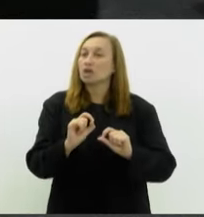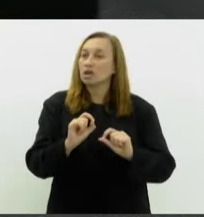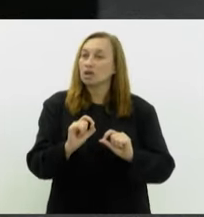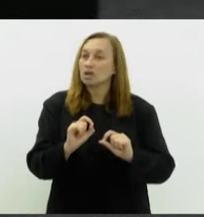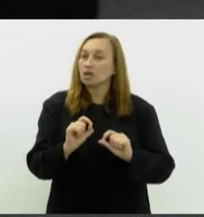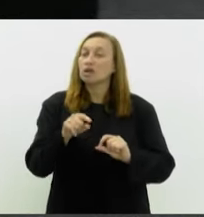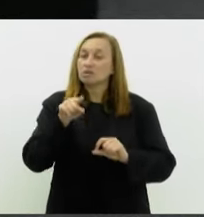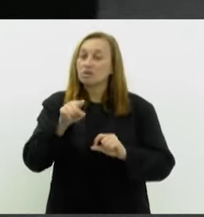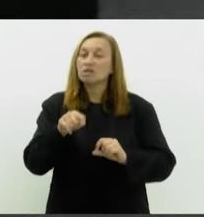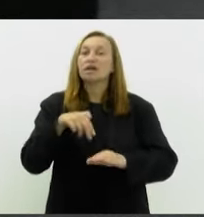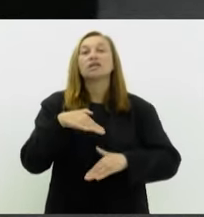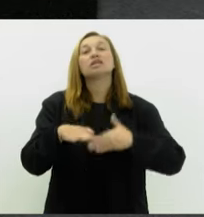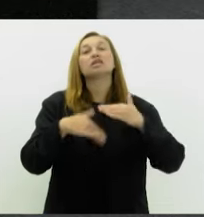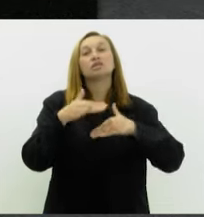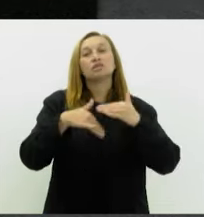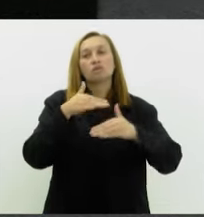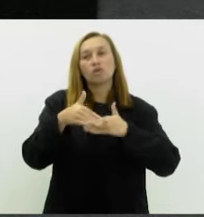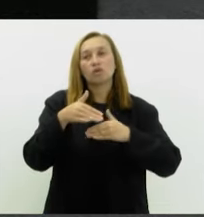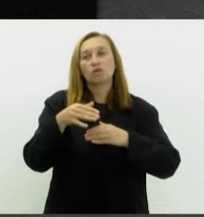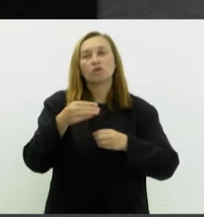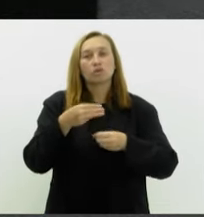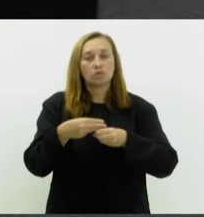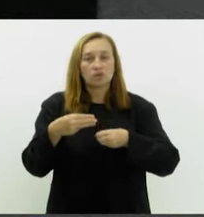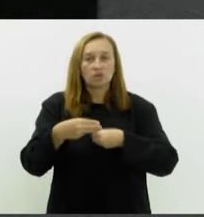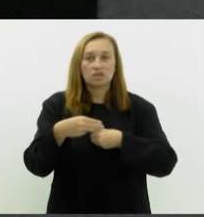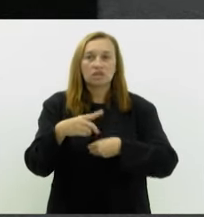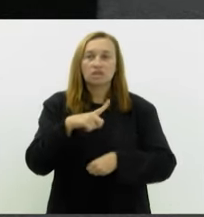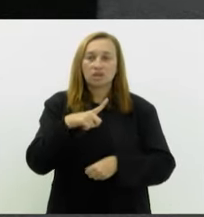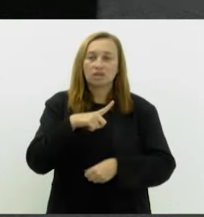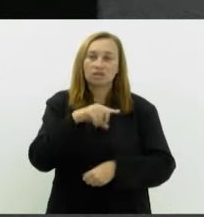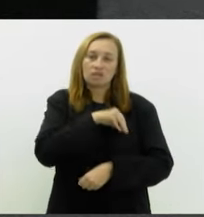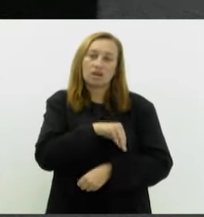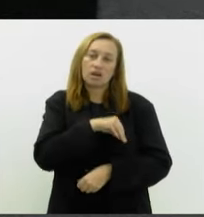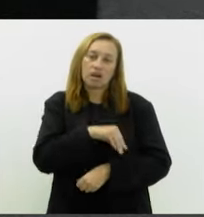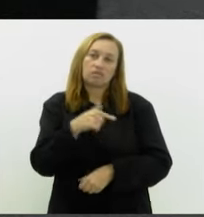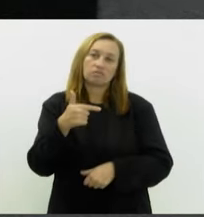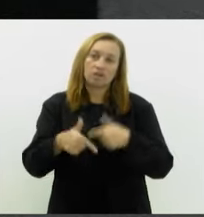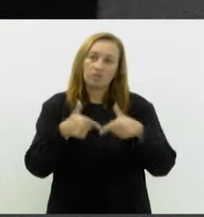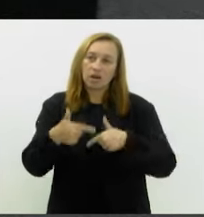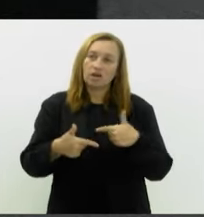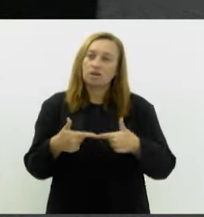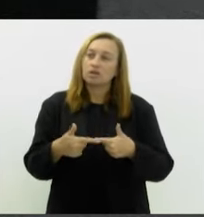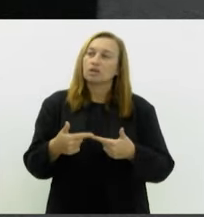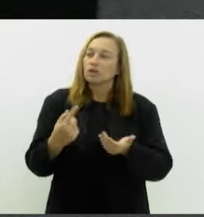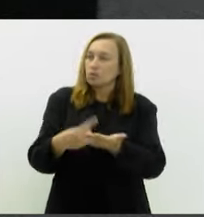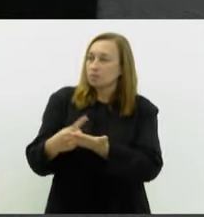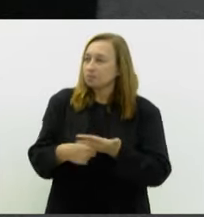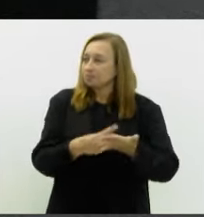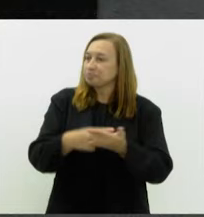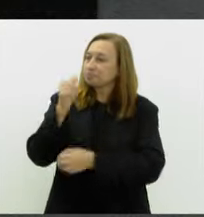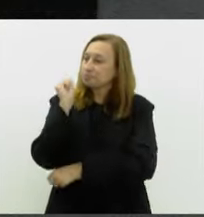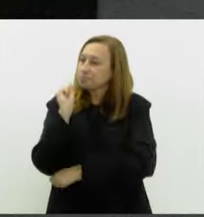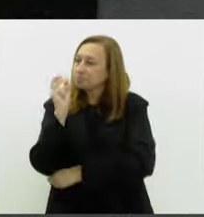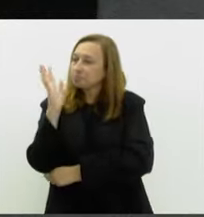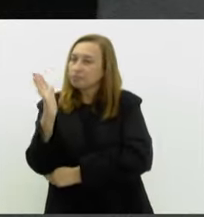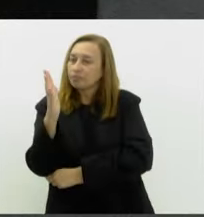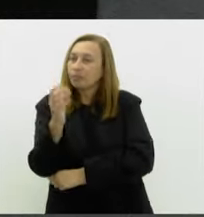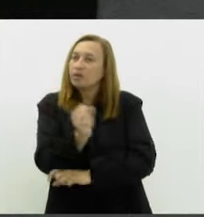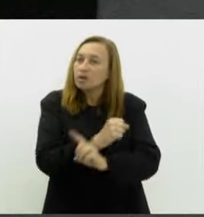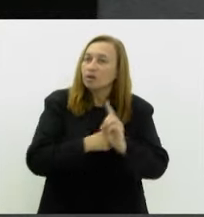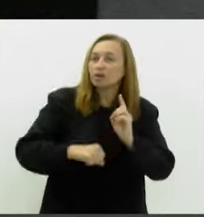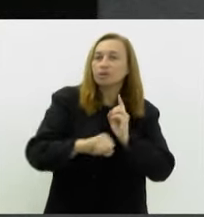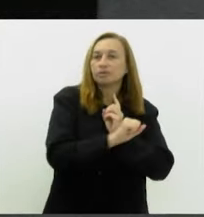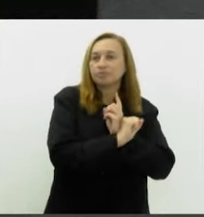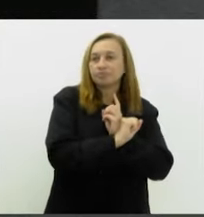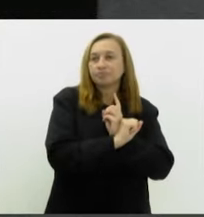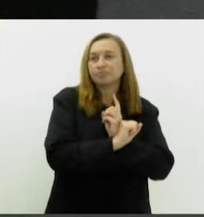você desenvolver o município gerando emprego. Eu acho que a gente tem que sempre combinar a questão ambiental, a questão social, a